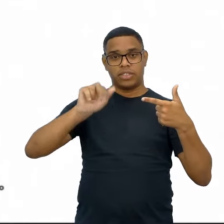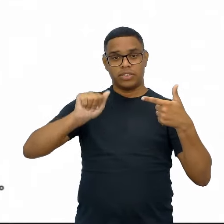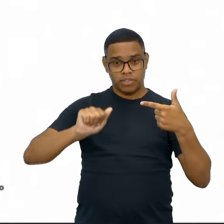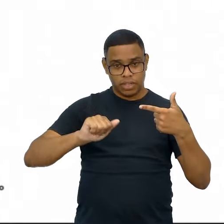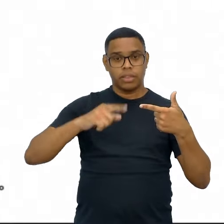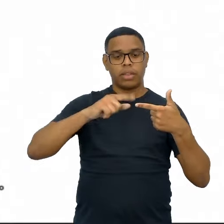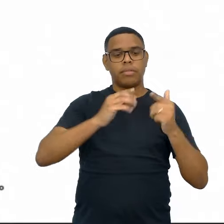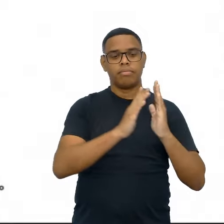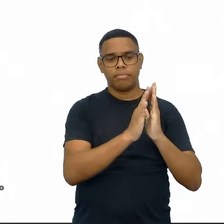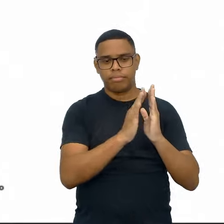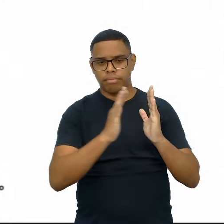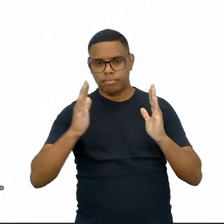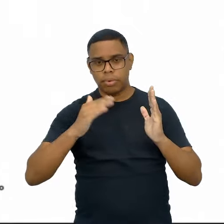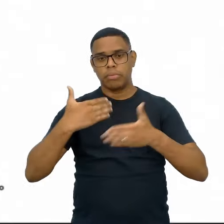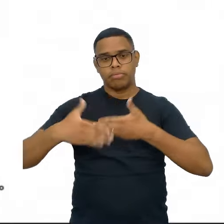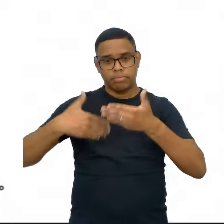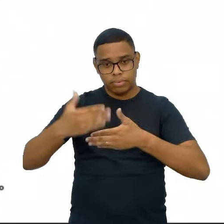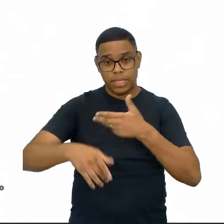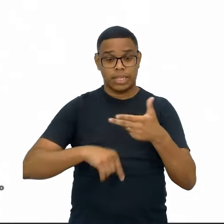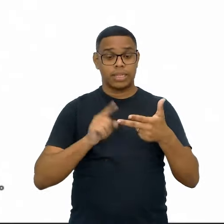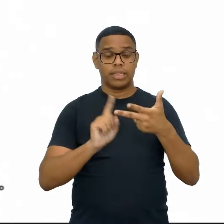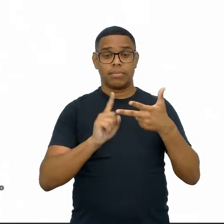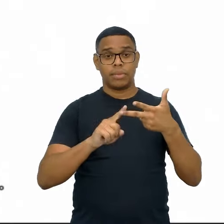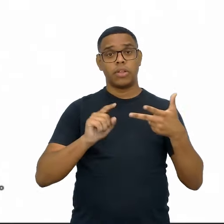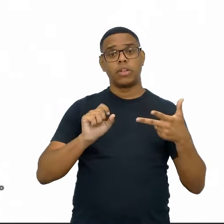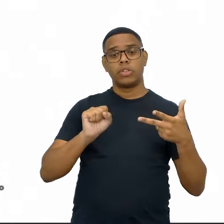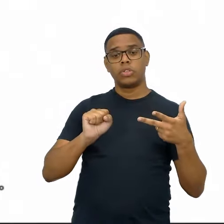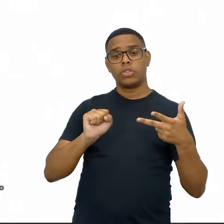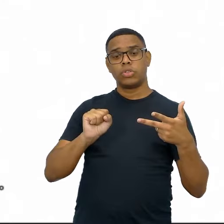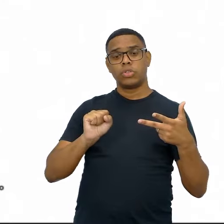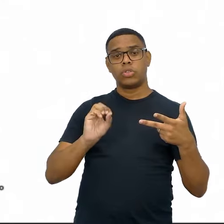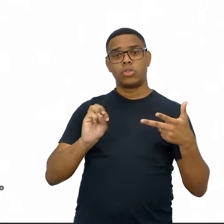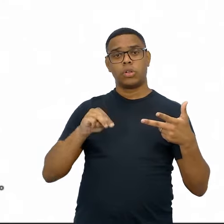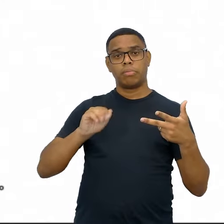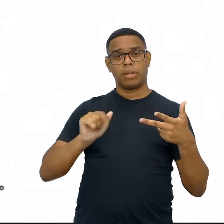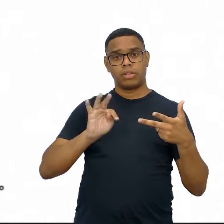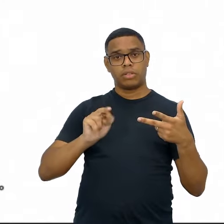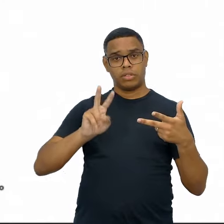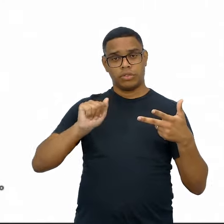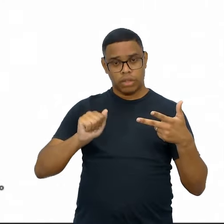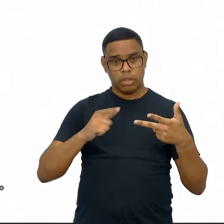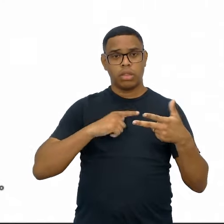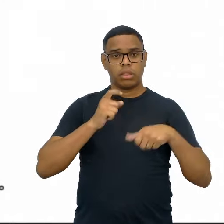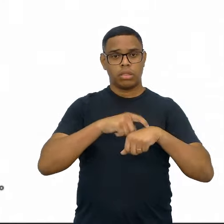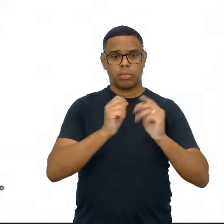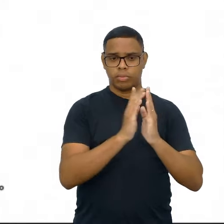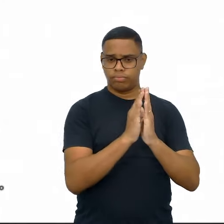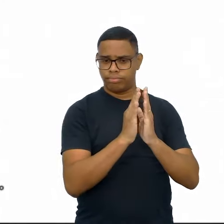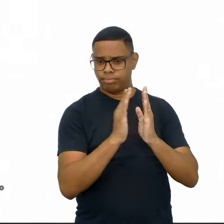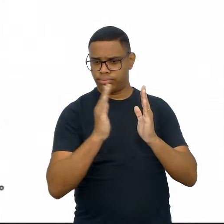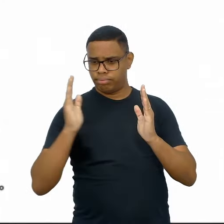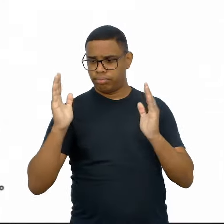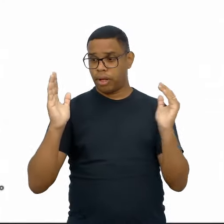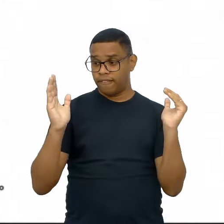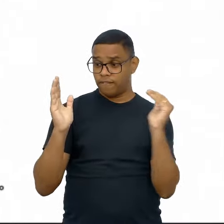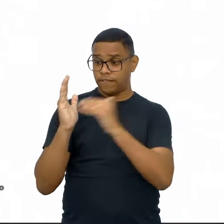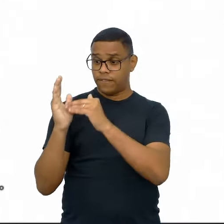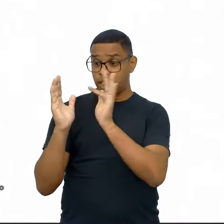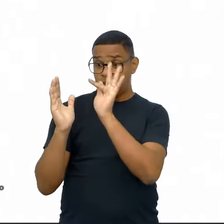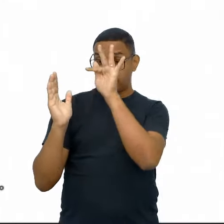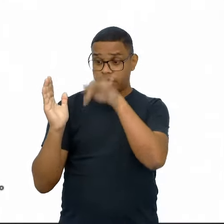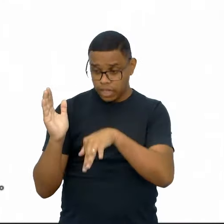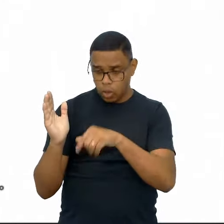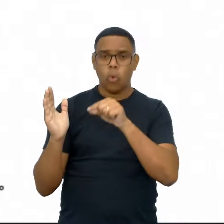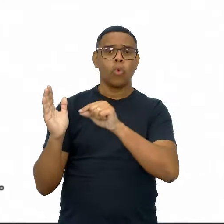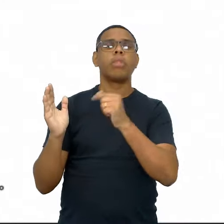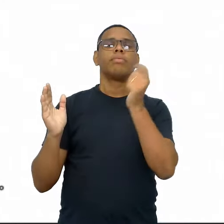tem a somativa, né, que ela realiza-se ao final de um curso, de um período letivo, né, de uma unidade de ensino, e ela consiste